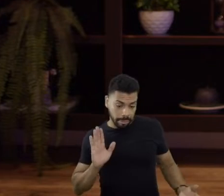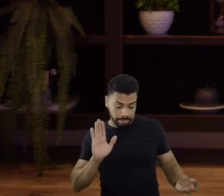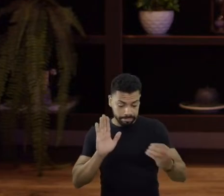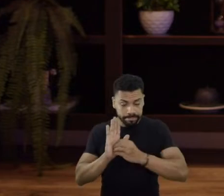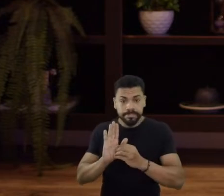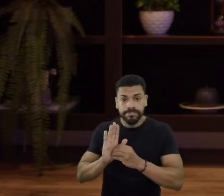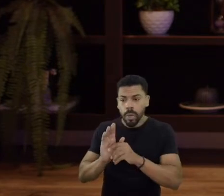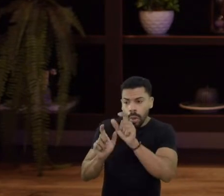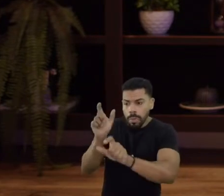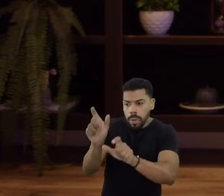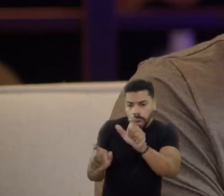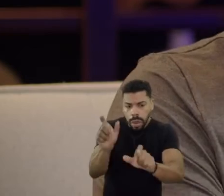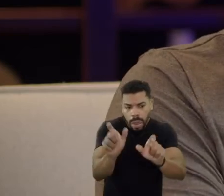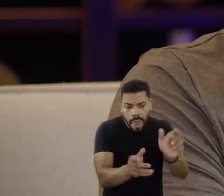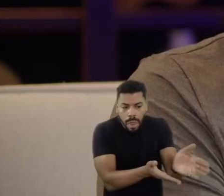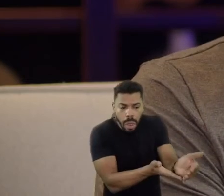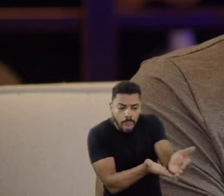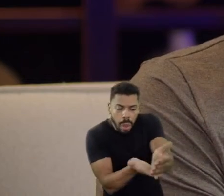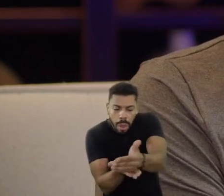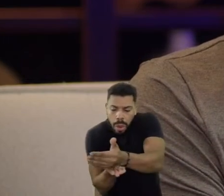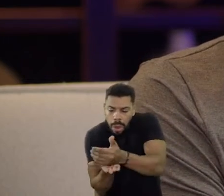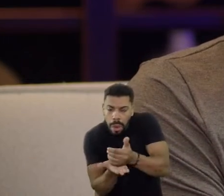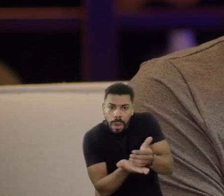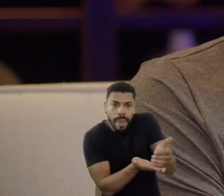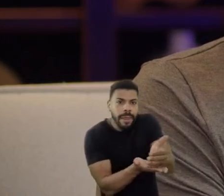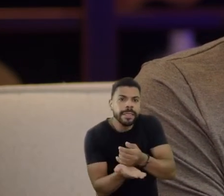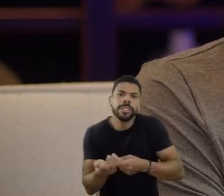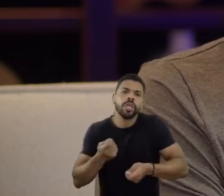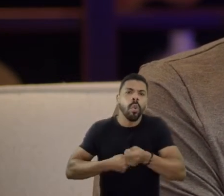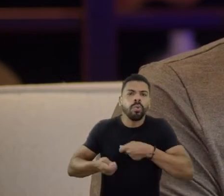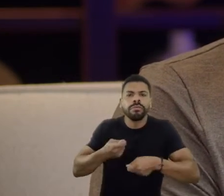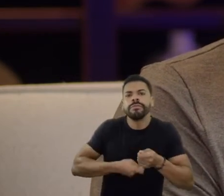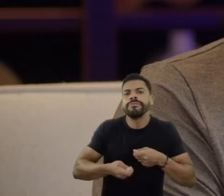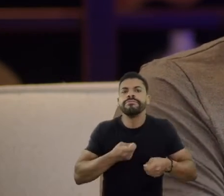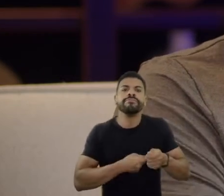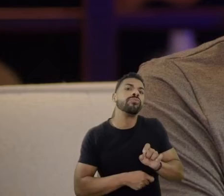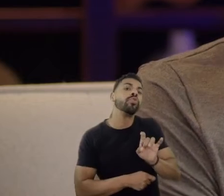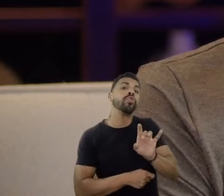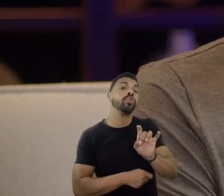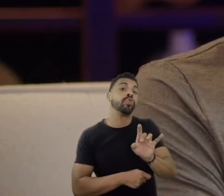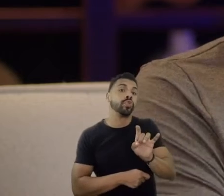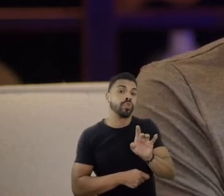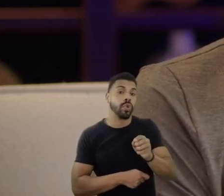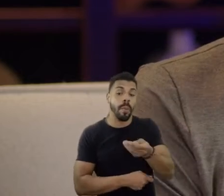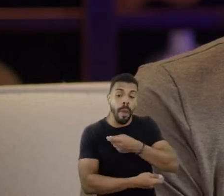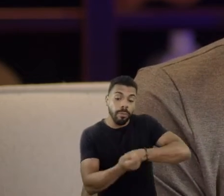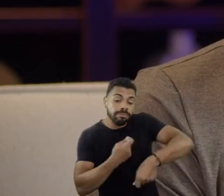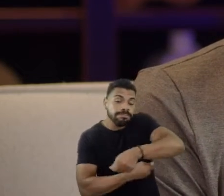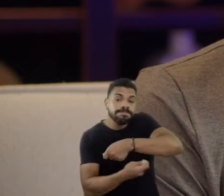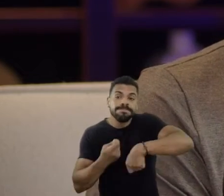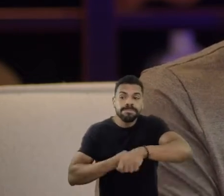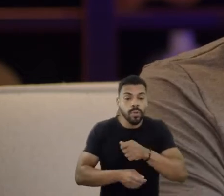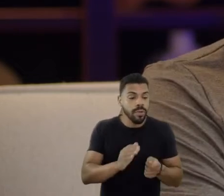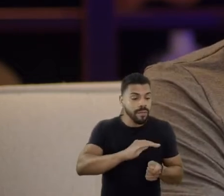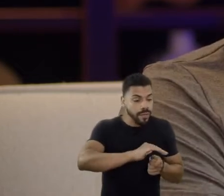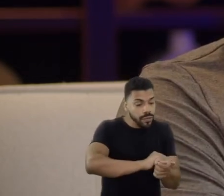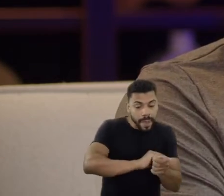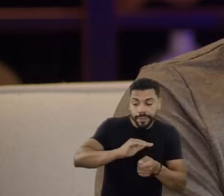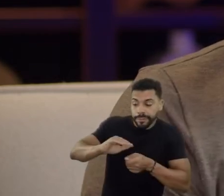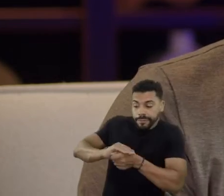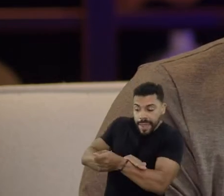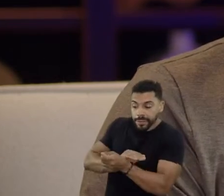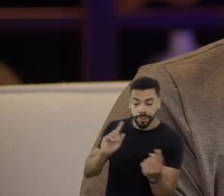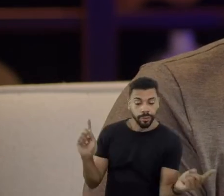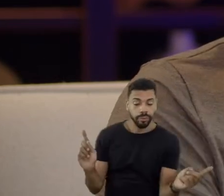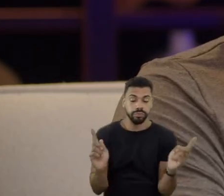capta um volume de recursos e a partir daí eles ficam lá negociados em bolsa apenas as cotas trocando de mão um investidor entra vende